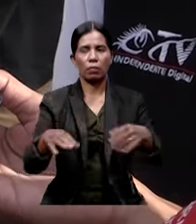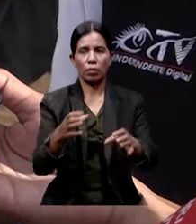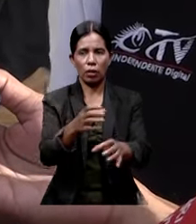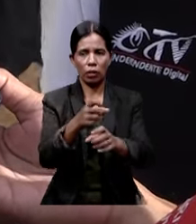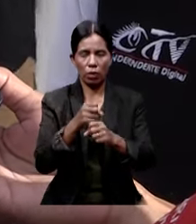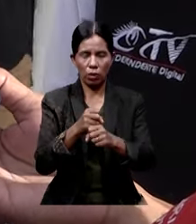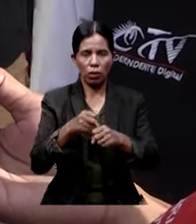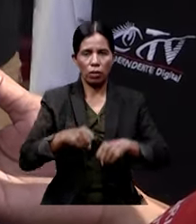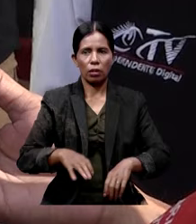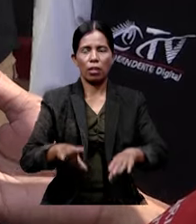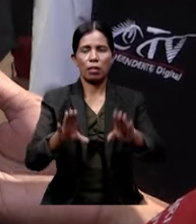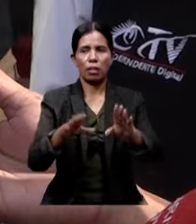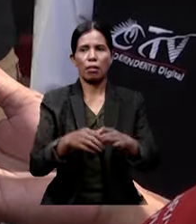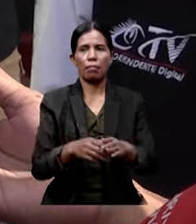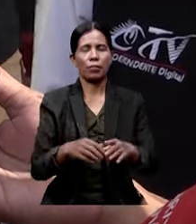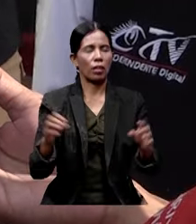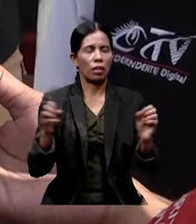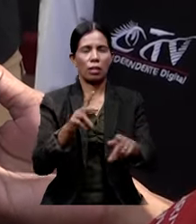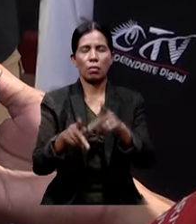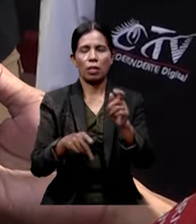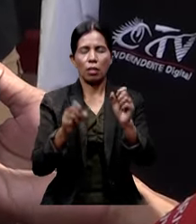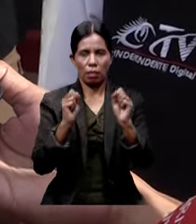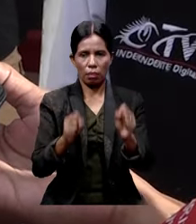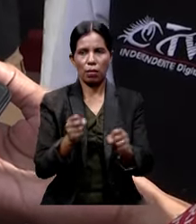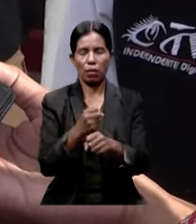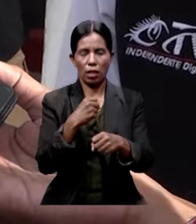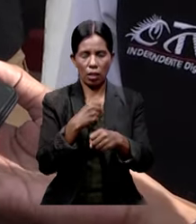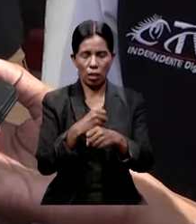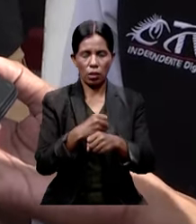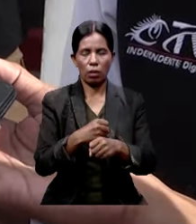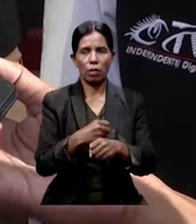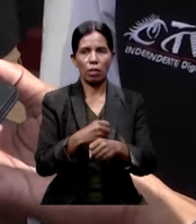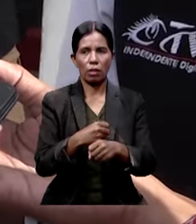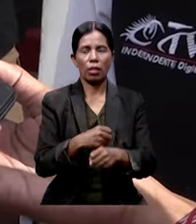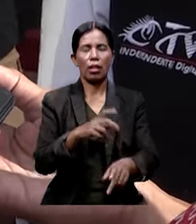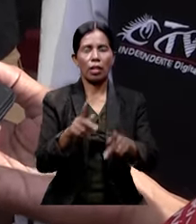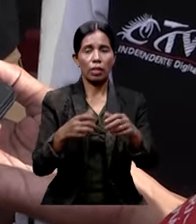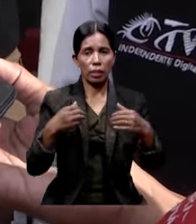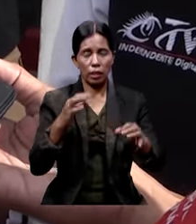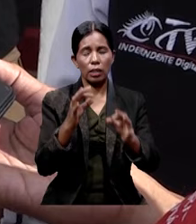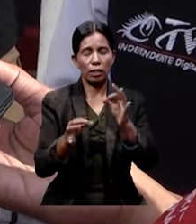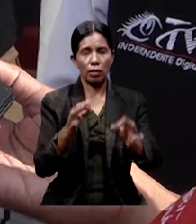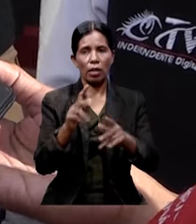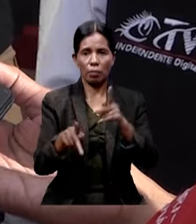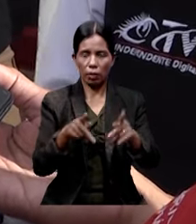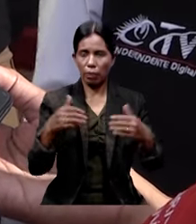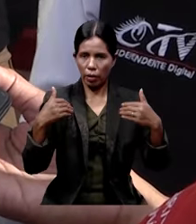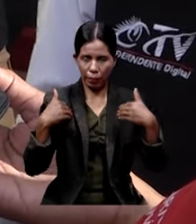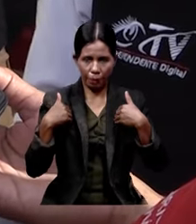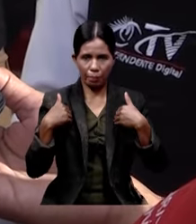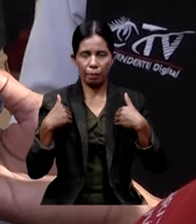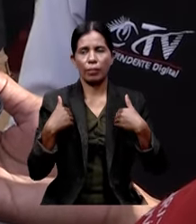hotasi. Nebe lao sema hotu tu bele halo konstrusaun da ne. So ema nebe iha dunik